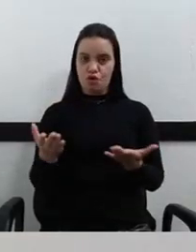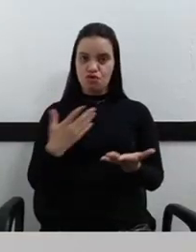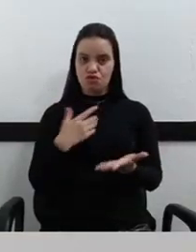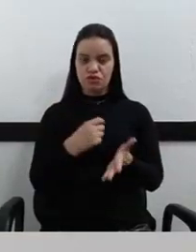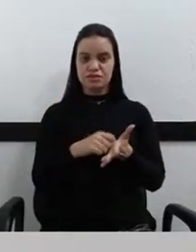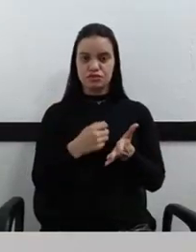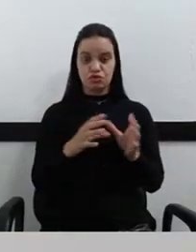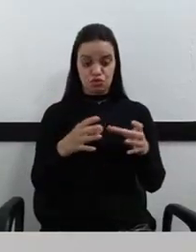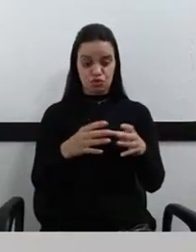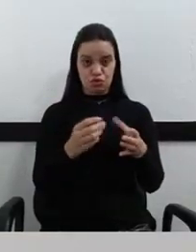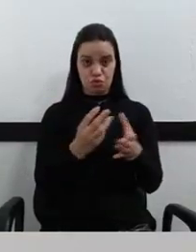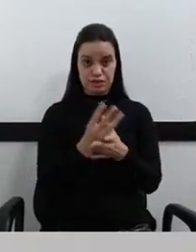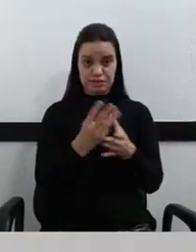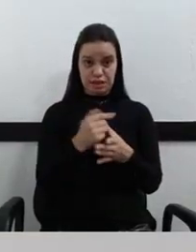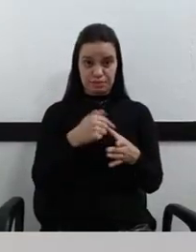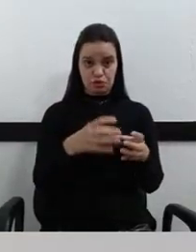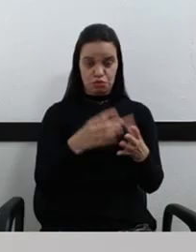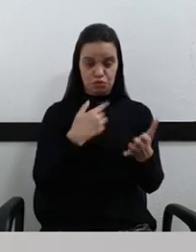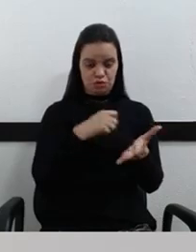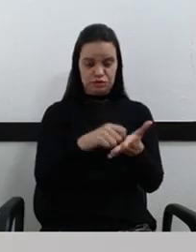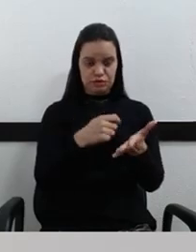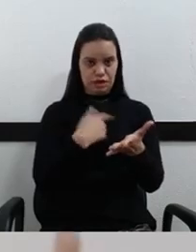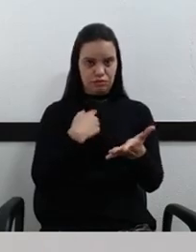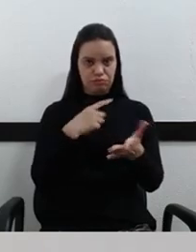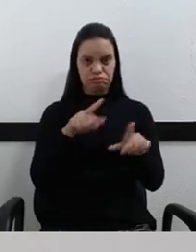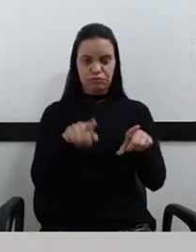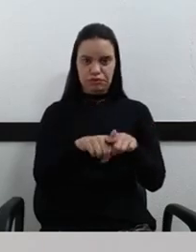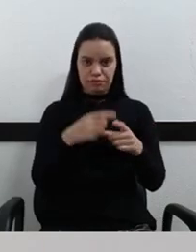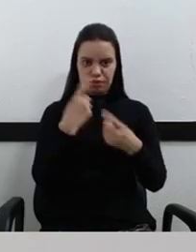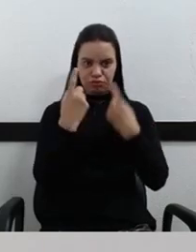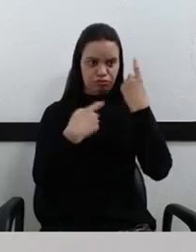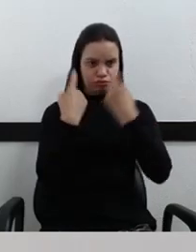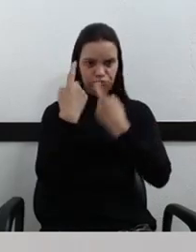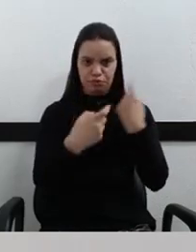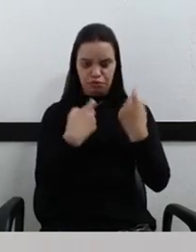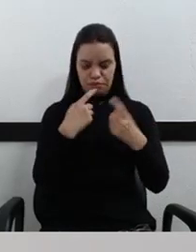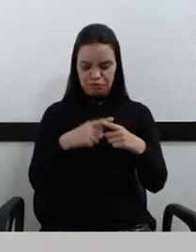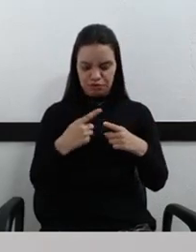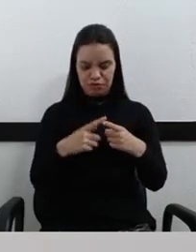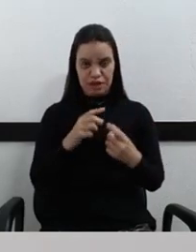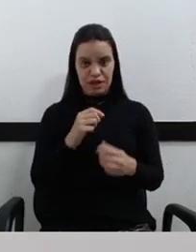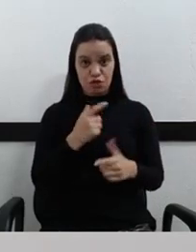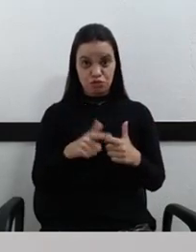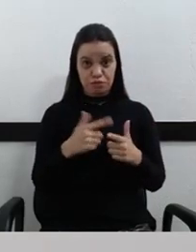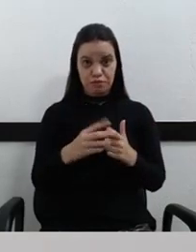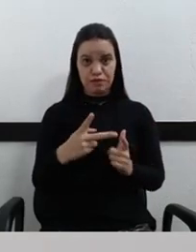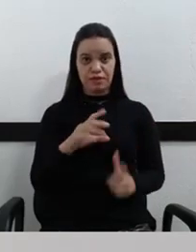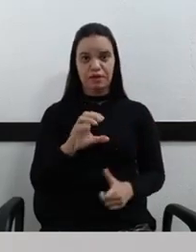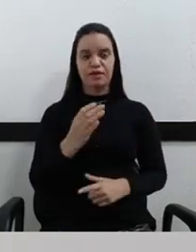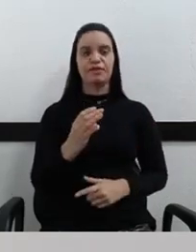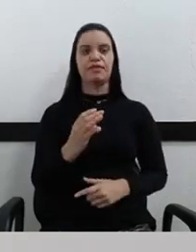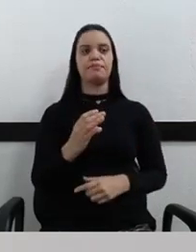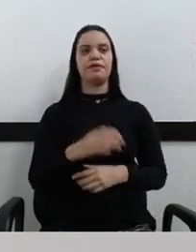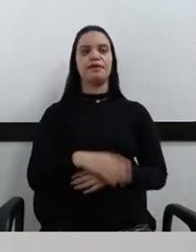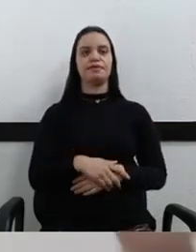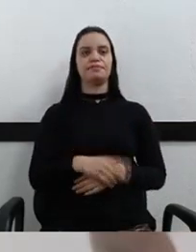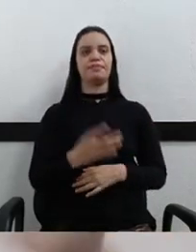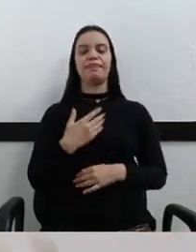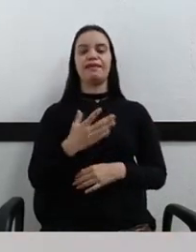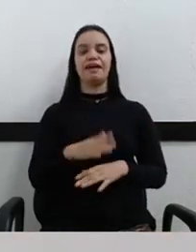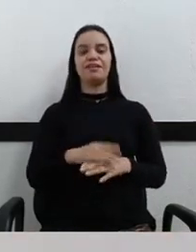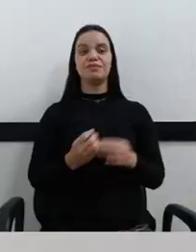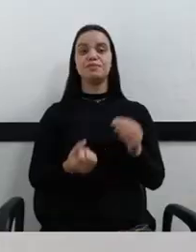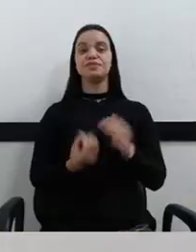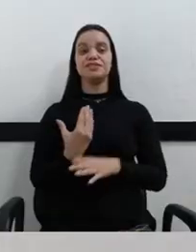assim, eu também estou preocupado, porque eu também vivo as consequências da PEC. Não é porque eu não estou falando aqui que, vamos criar